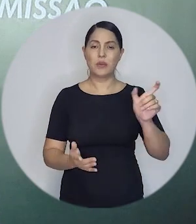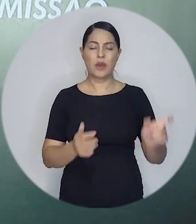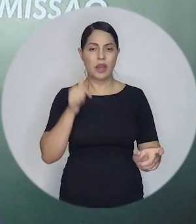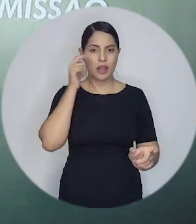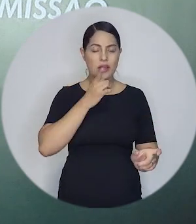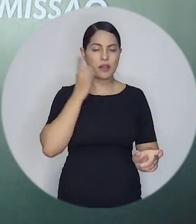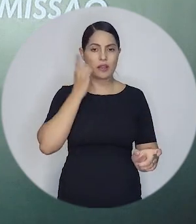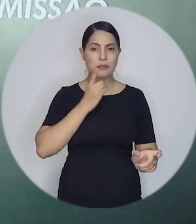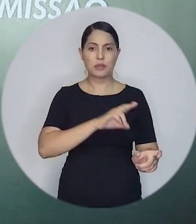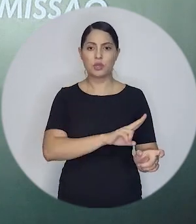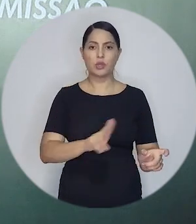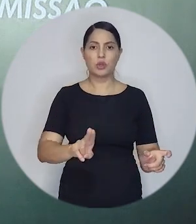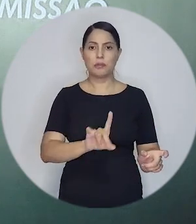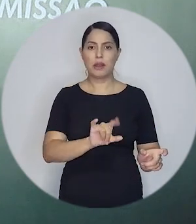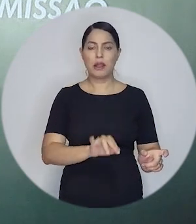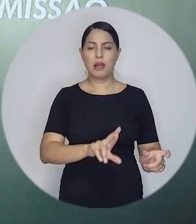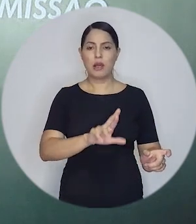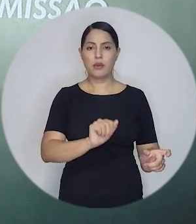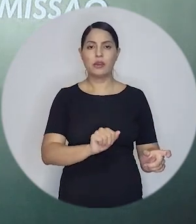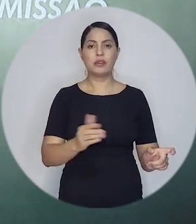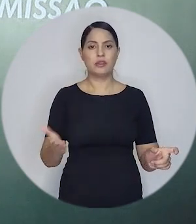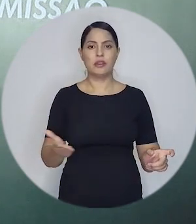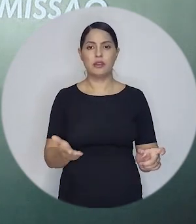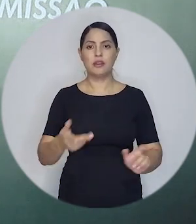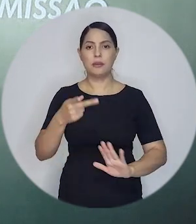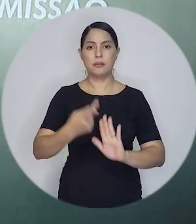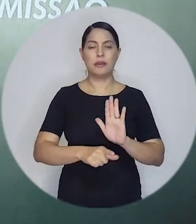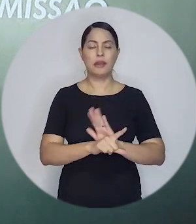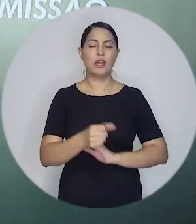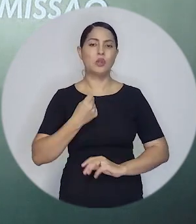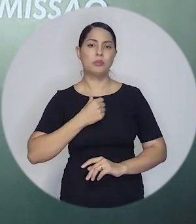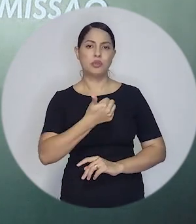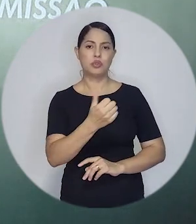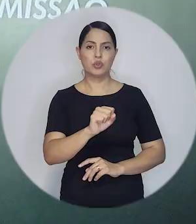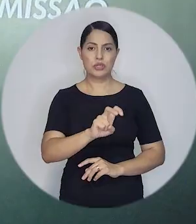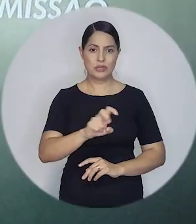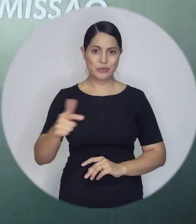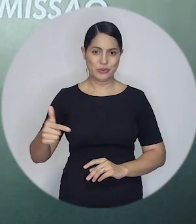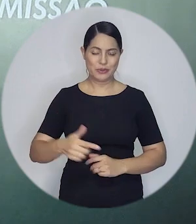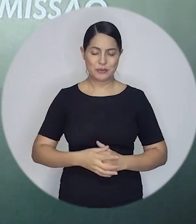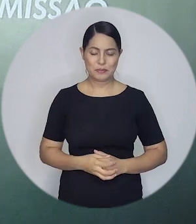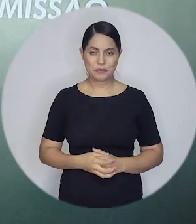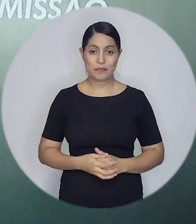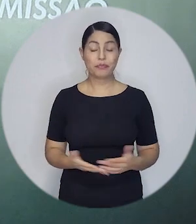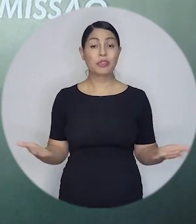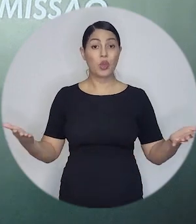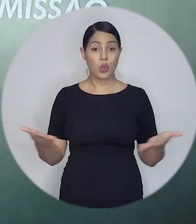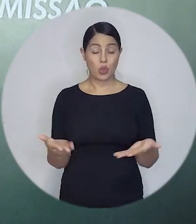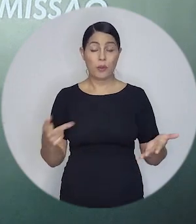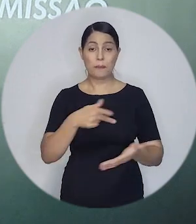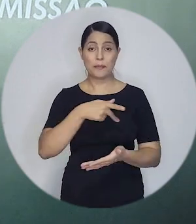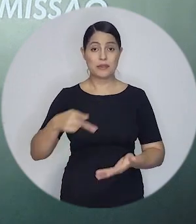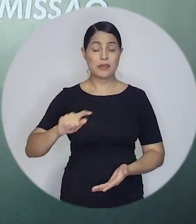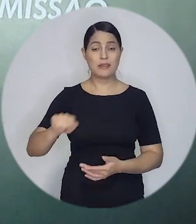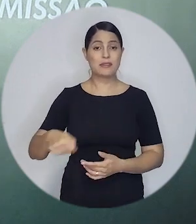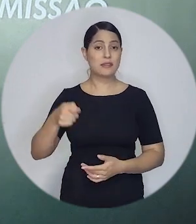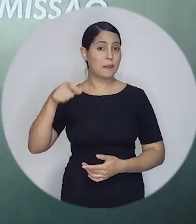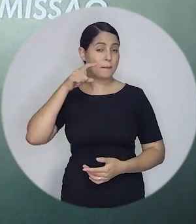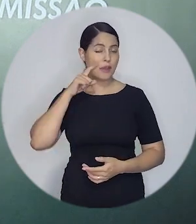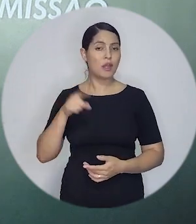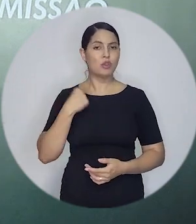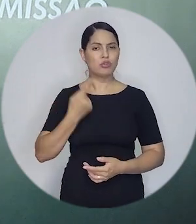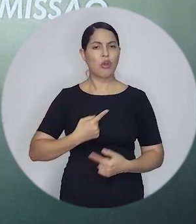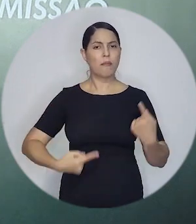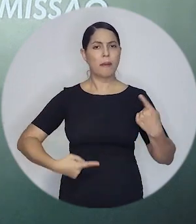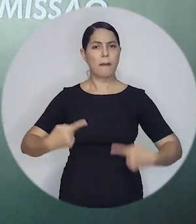pela deputada Laura Carneiro e hoje o nosso PL é o 1852. Hoje, na gestão liderada pelo nosso presidente Beto